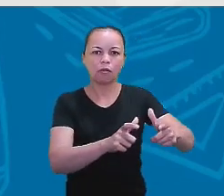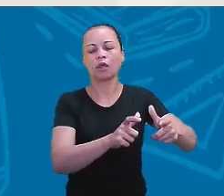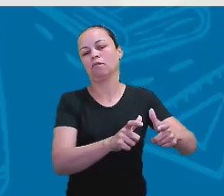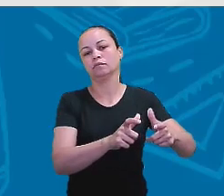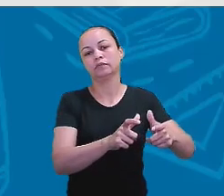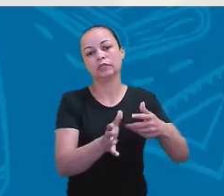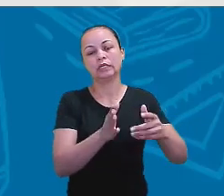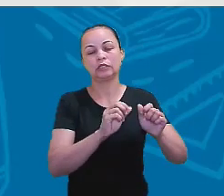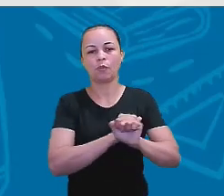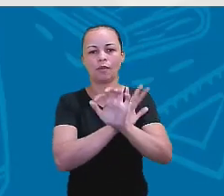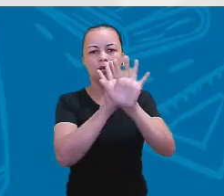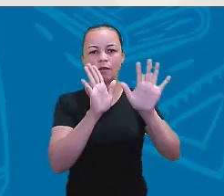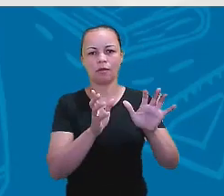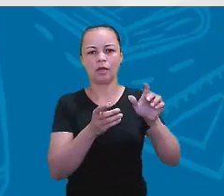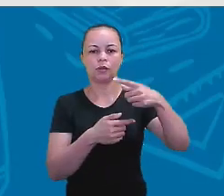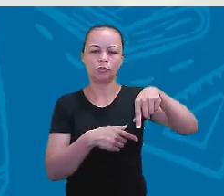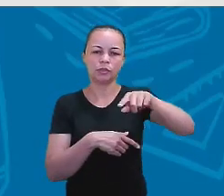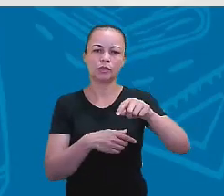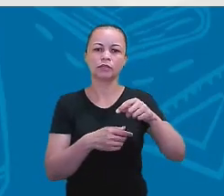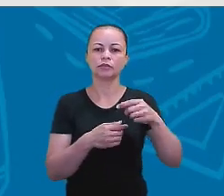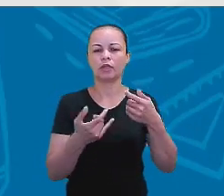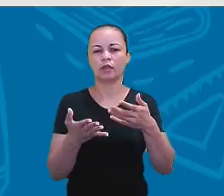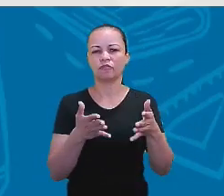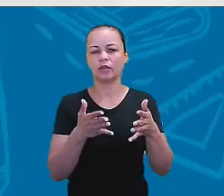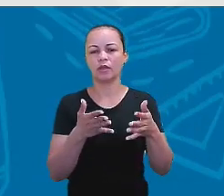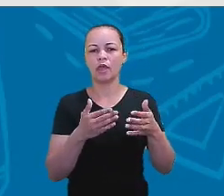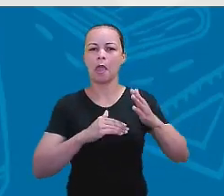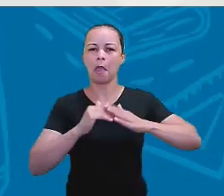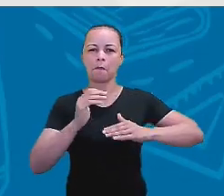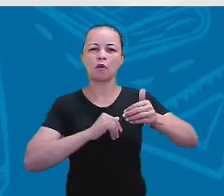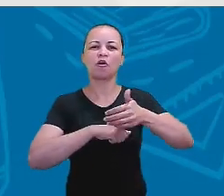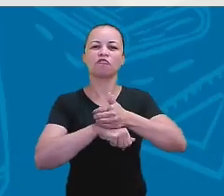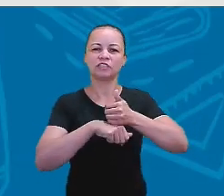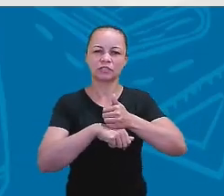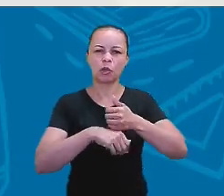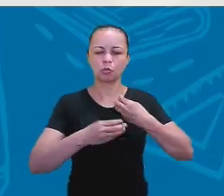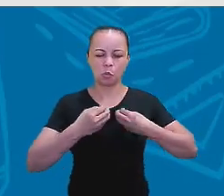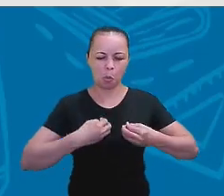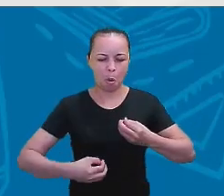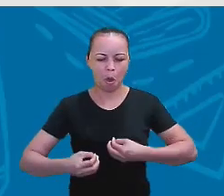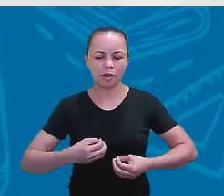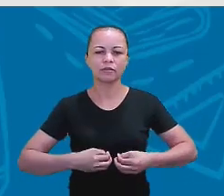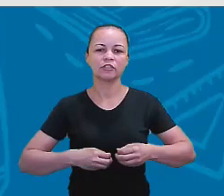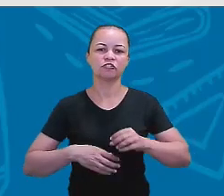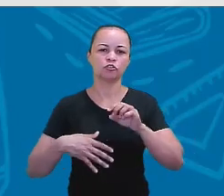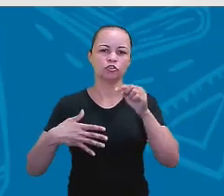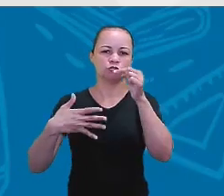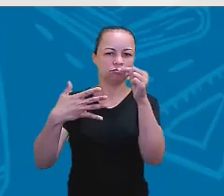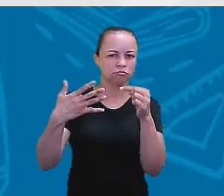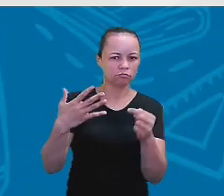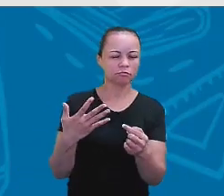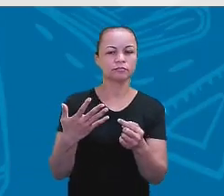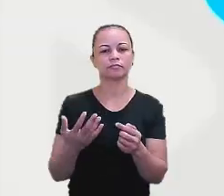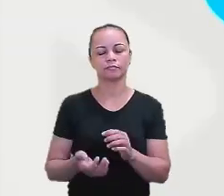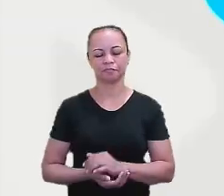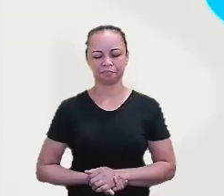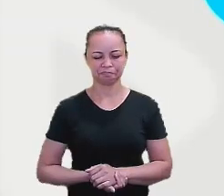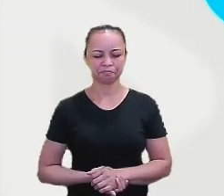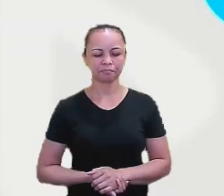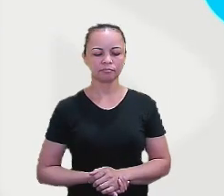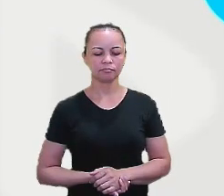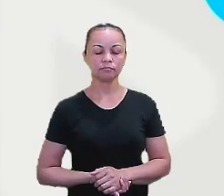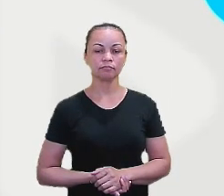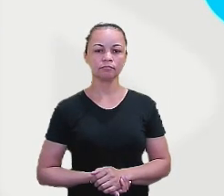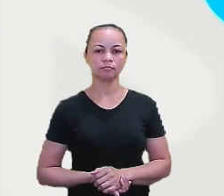que isso tem a ver com esse nicho ecológico. É a profissão do organismo, tá? A profissão dessa espécie. E aí vou mais uma vez, abre essa